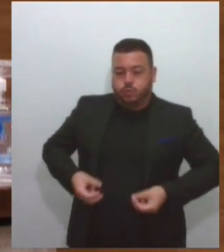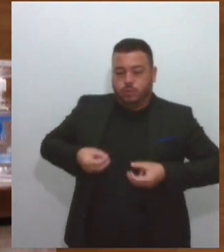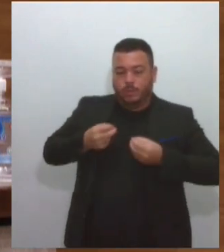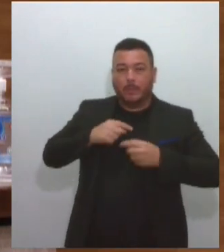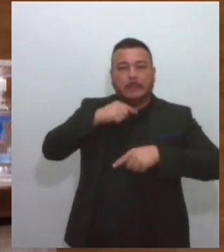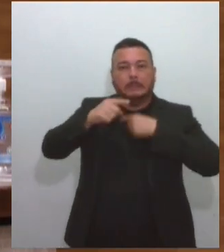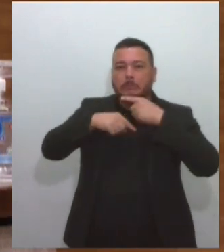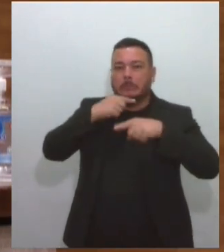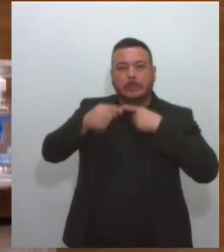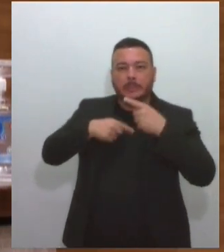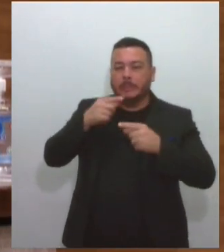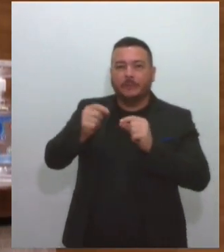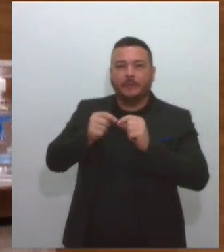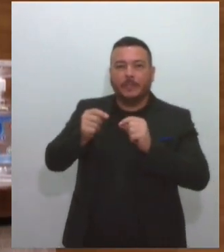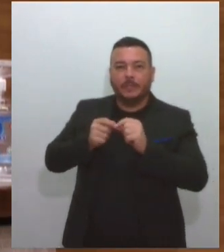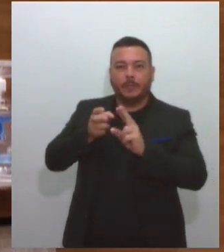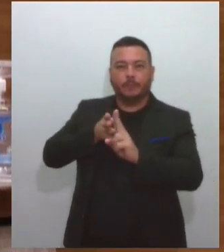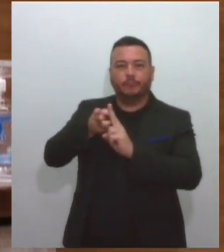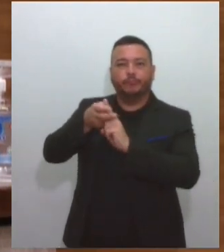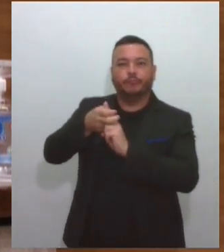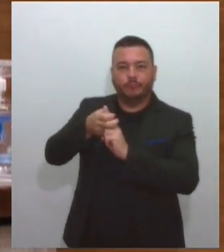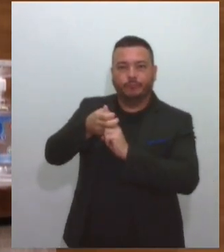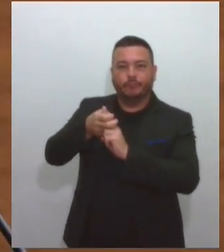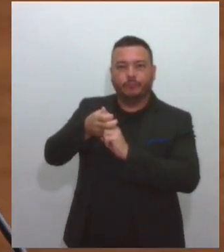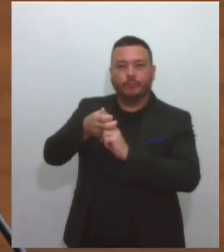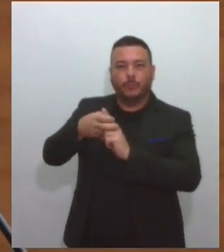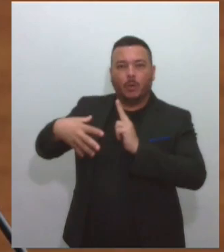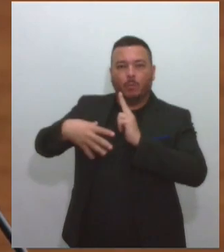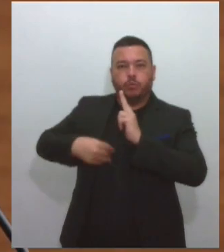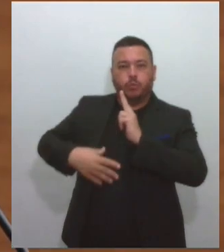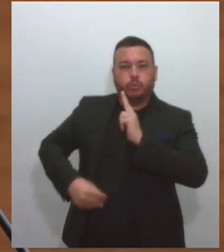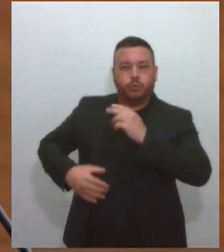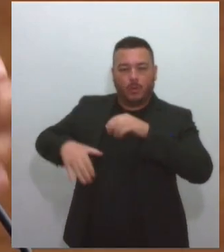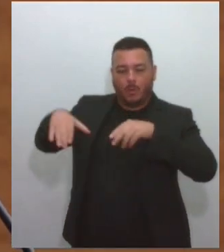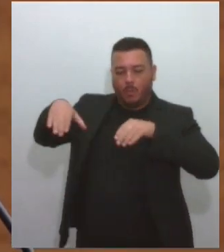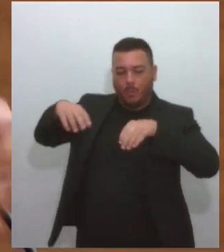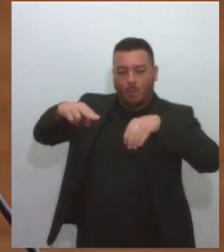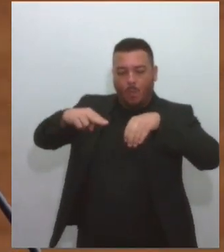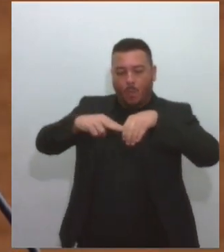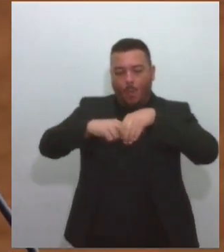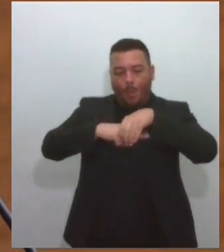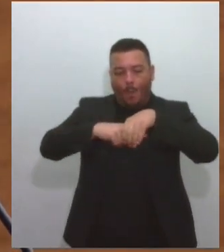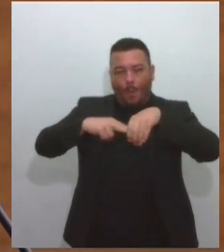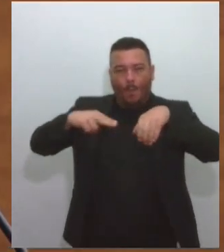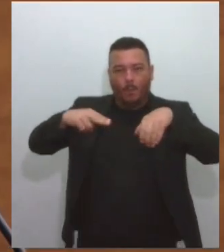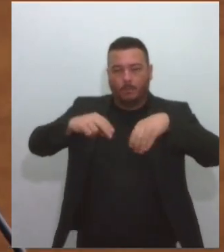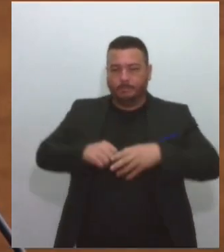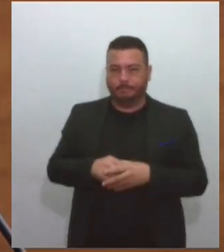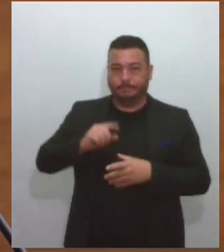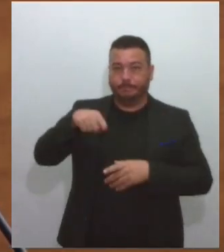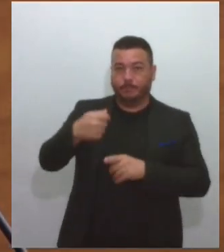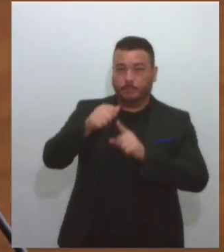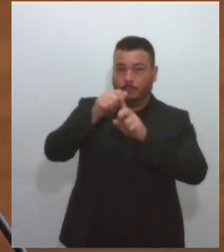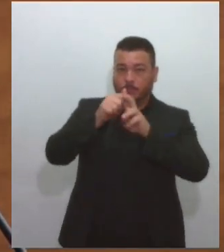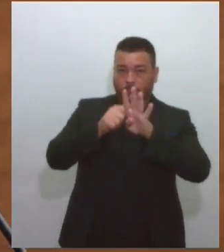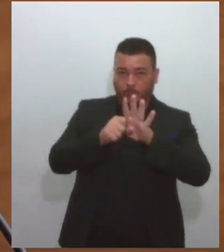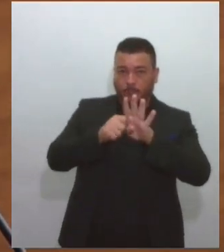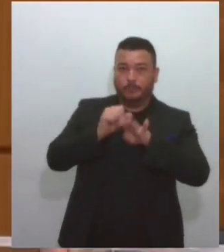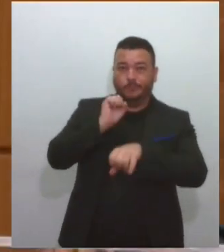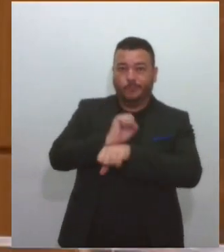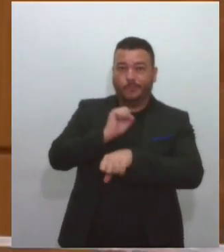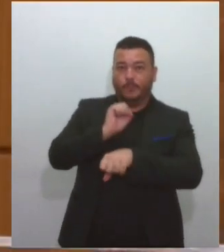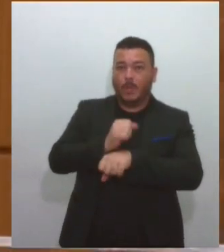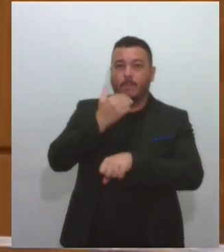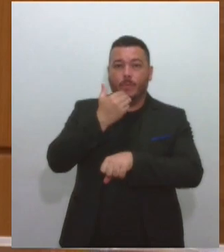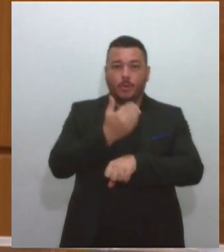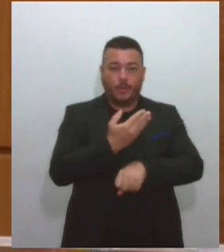realizar pelo SUS uma ressonância magnética. E após 4 meses de espera, precisou recorrer à ajuda de amigos